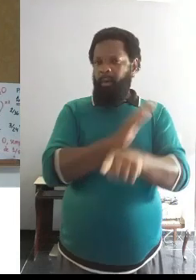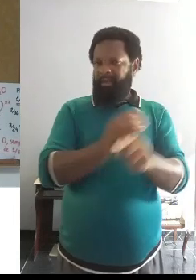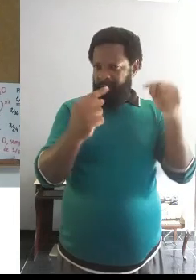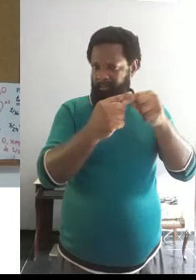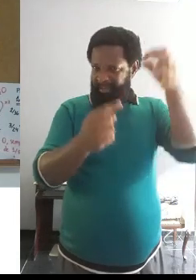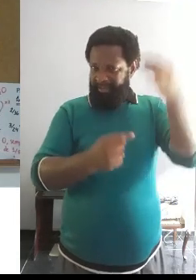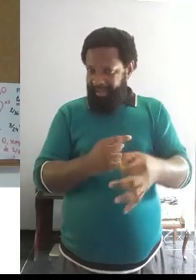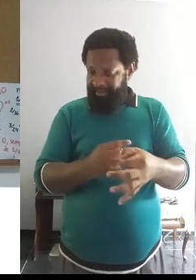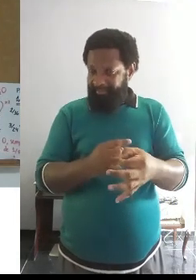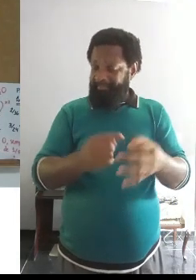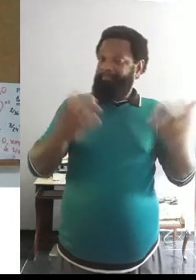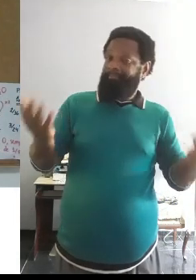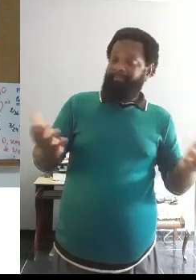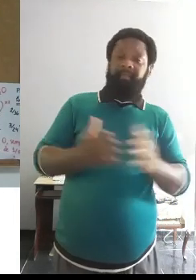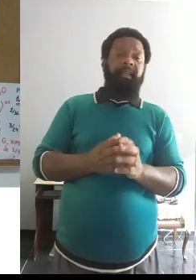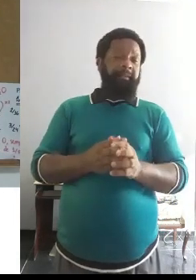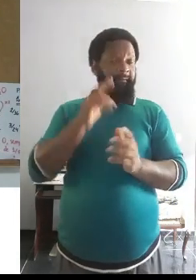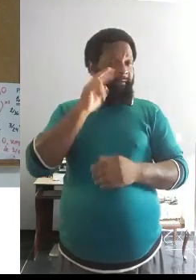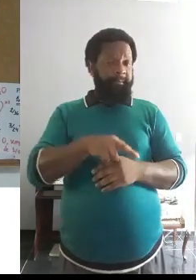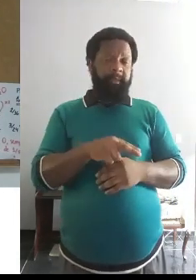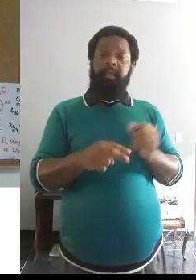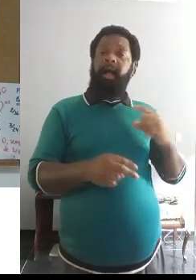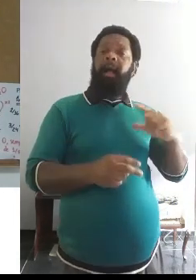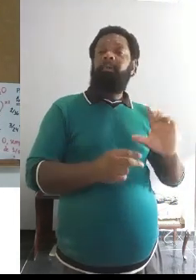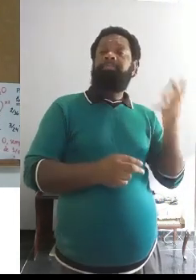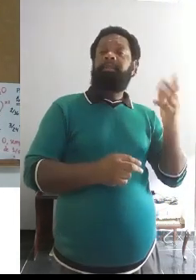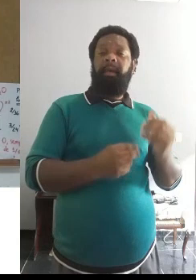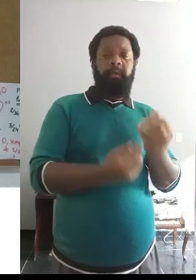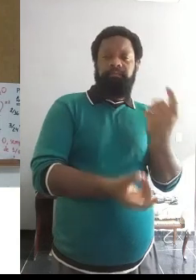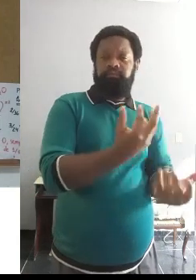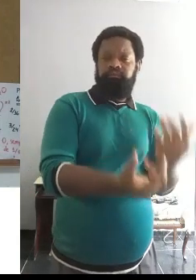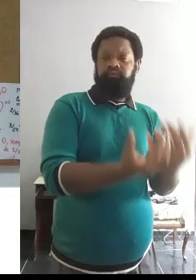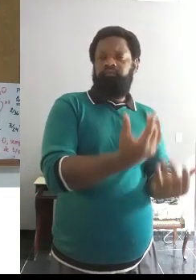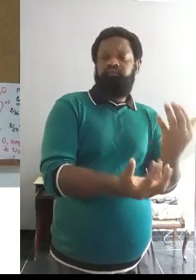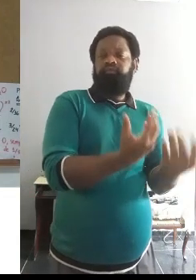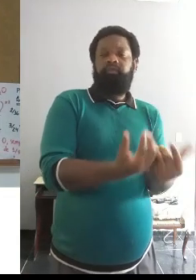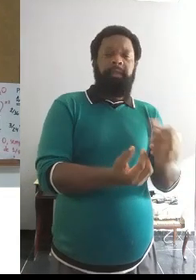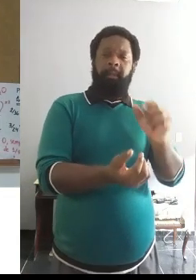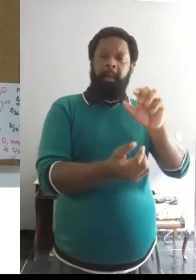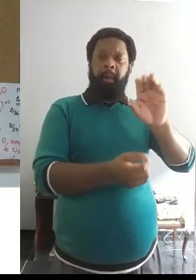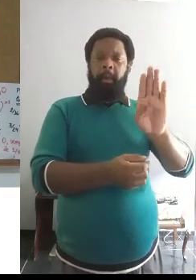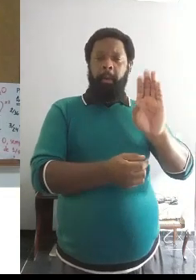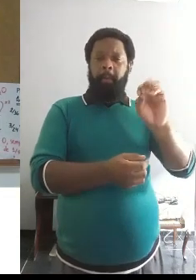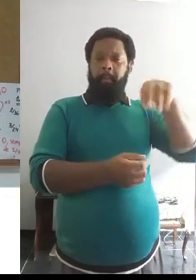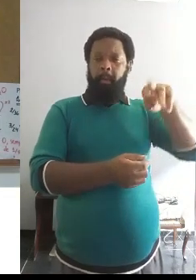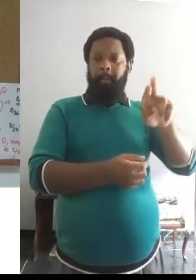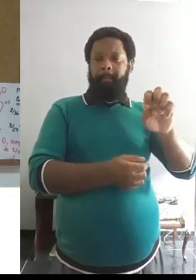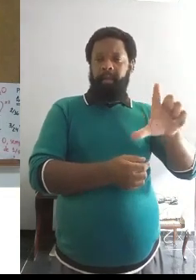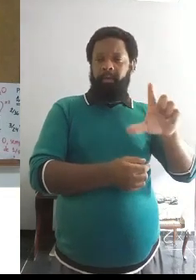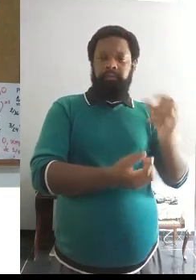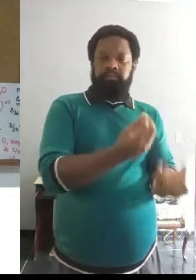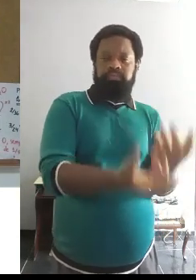Lavoisier? Vamos explicar isso daí, pessoal. Olha lá. O que acontece quando a gente queima palha de aço? Aço